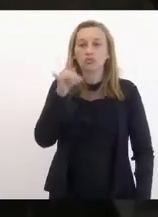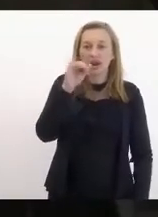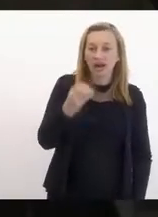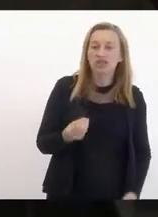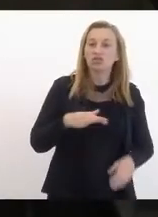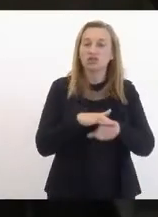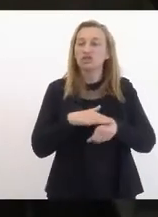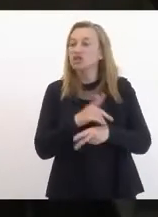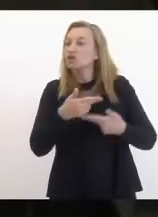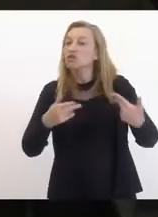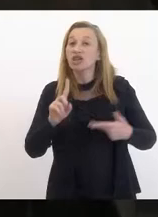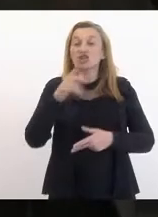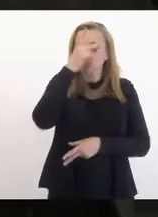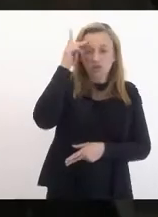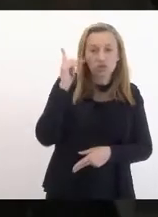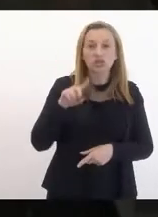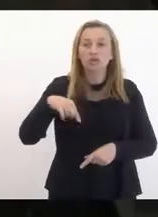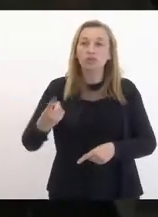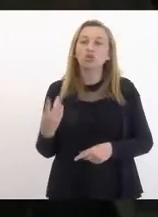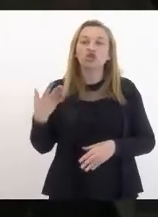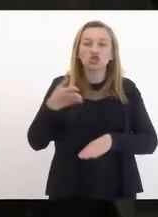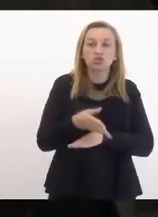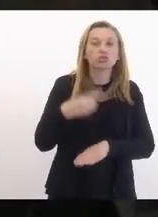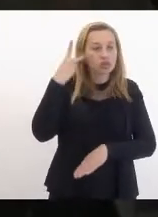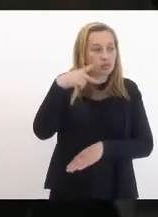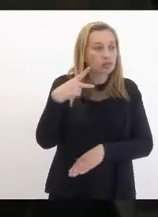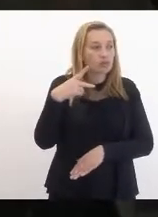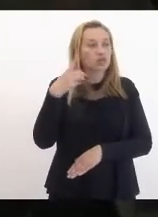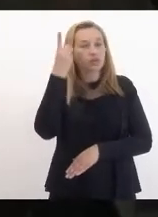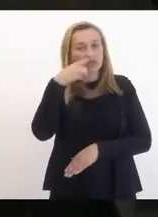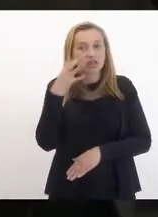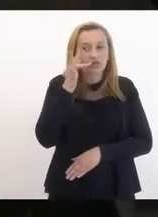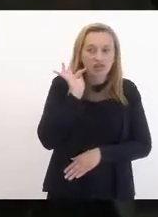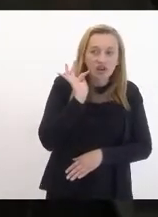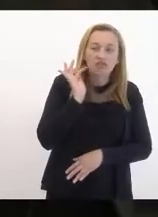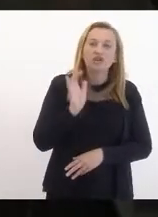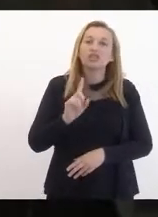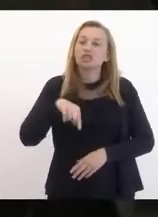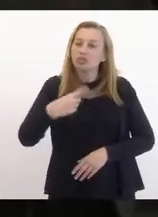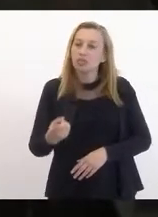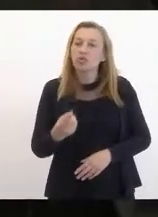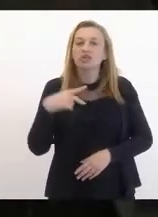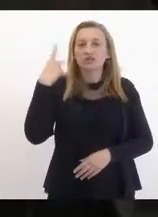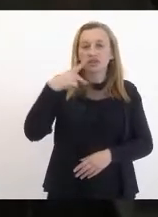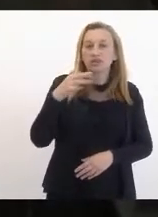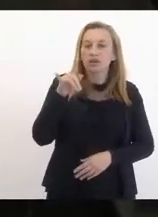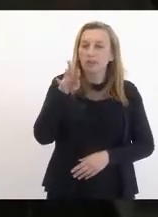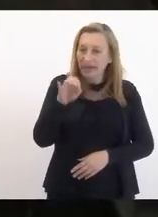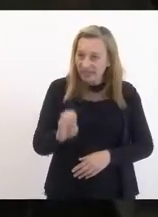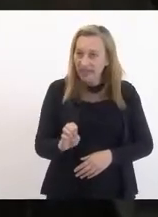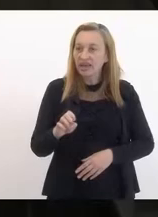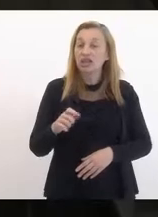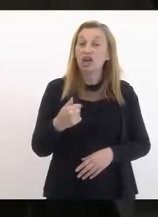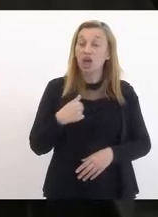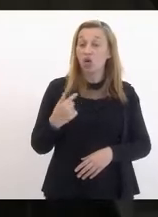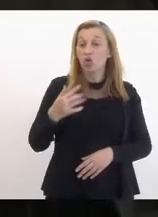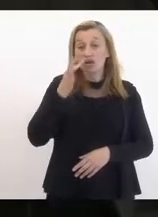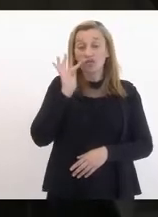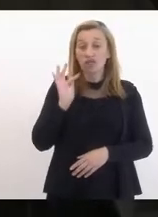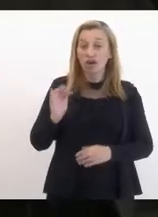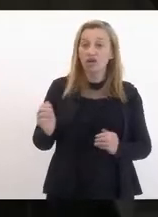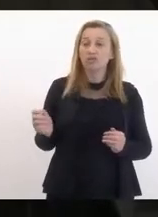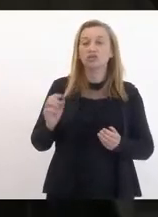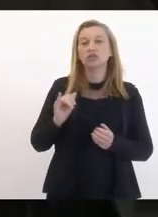pessoas. Logo em seguida, chegou o deputado Flávio Serafini, e depois a vereadora Bene. Eu e o Flávio